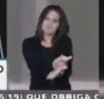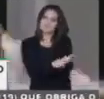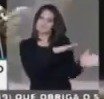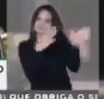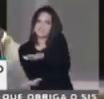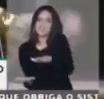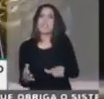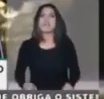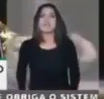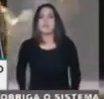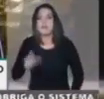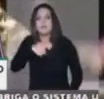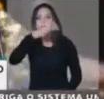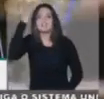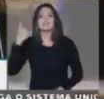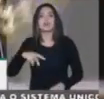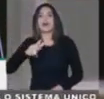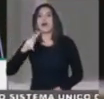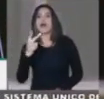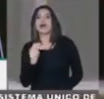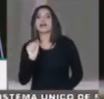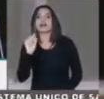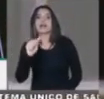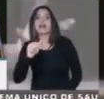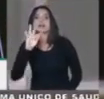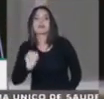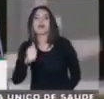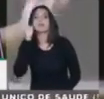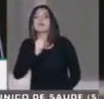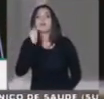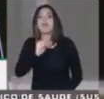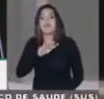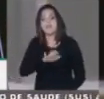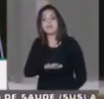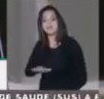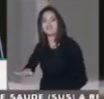aquele que matou a Agatha, pelo amor de Deus.